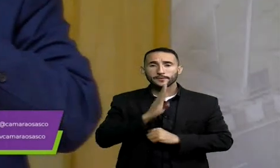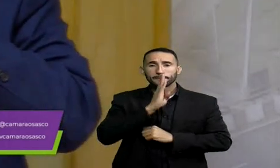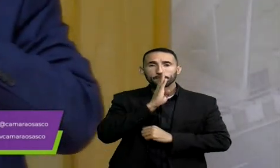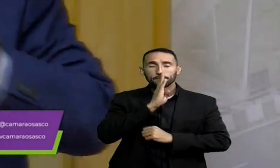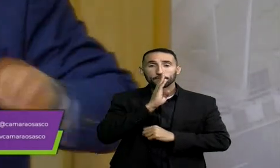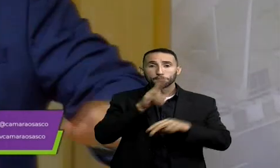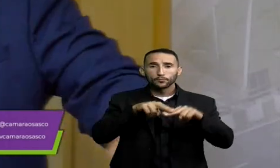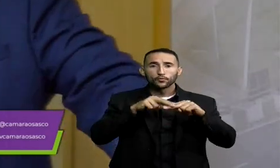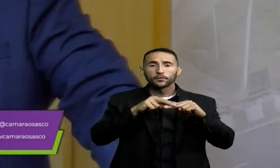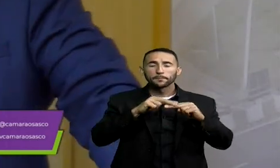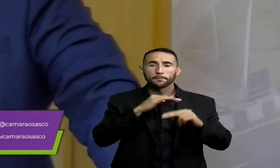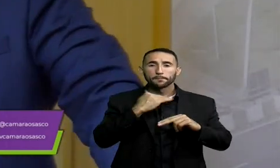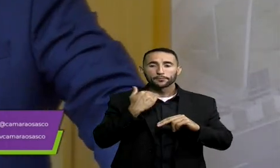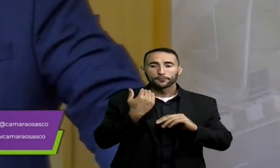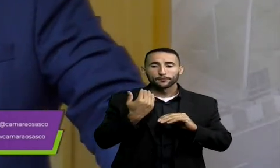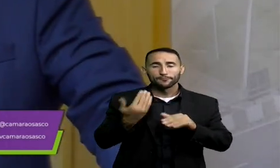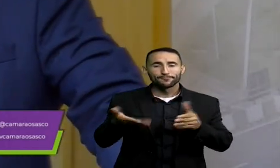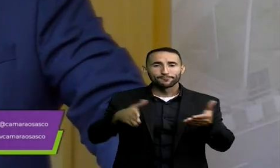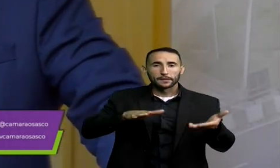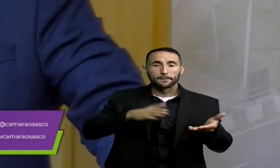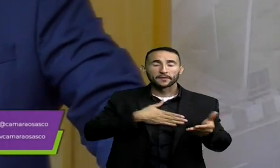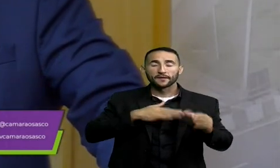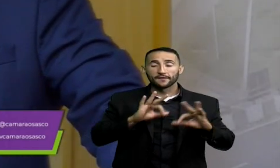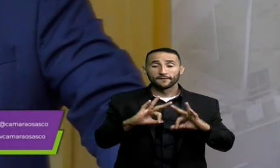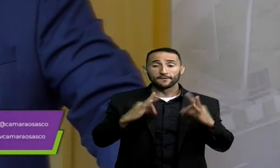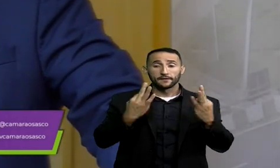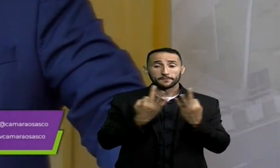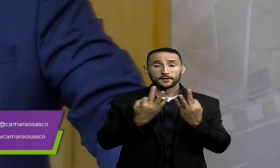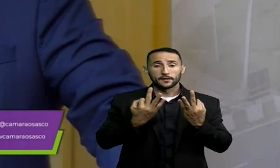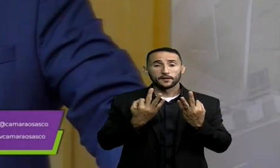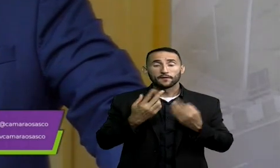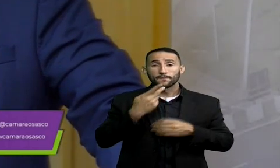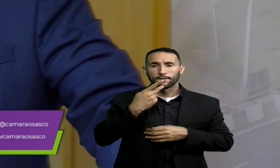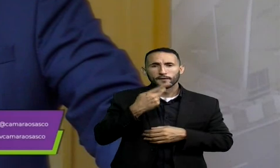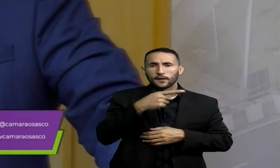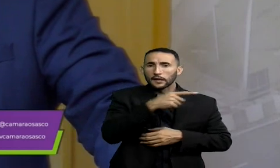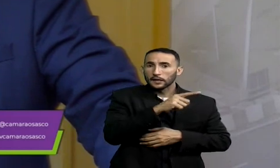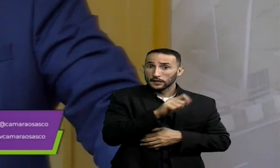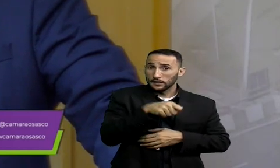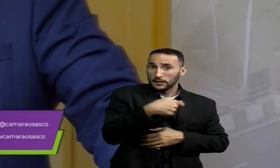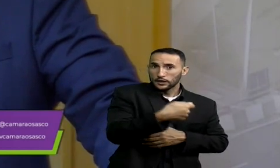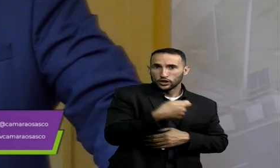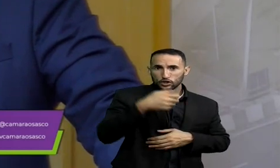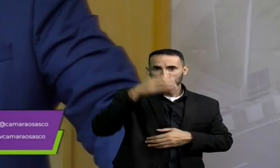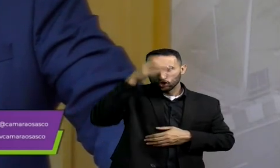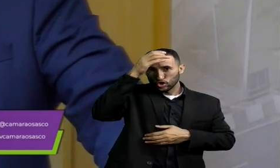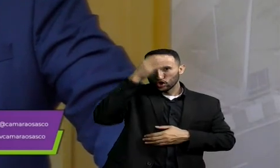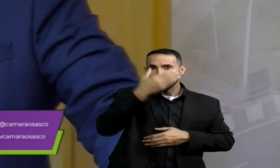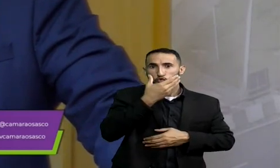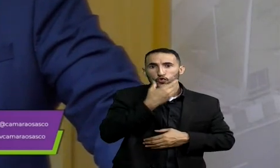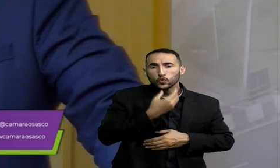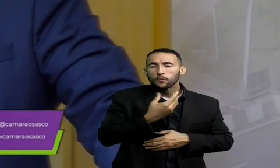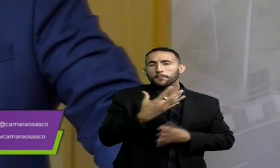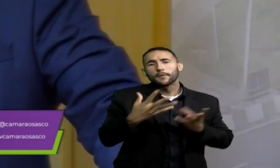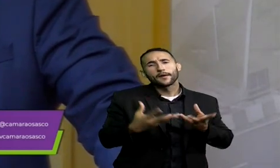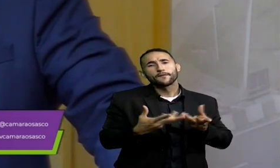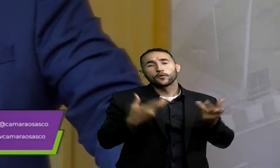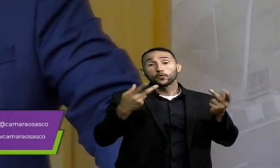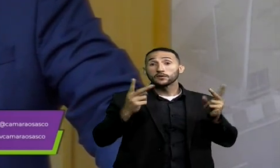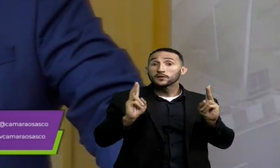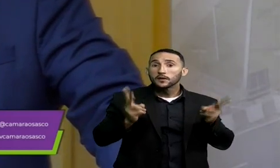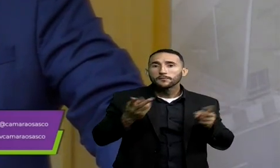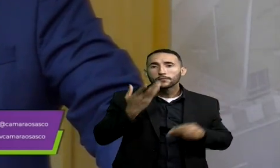luto da minha família dizer que era um tio maravilhoso e eu desde pequeno sempre ia na